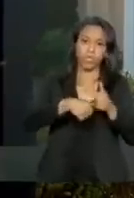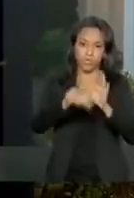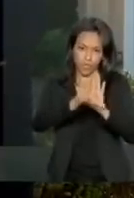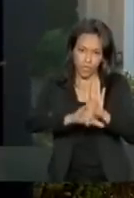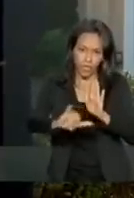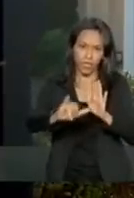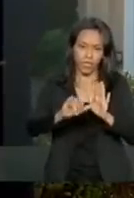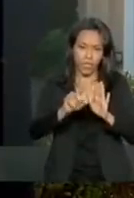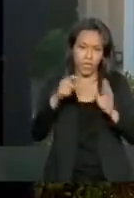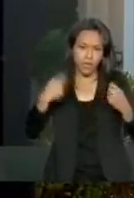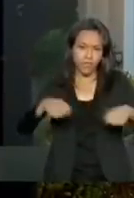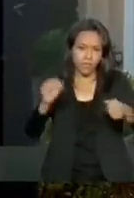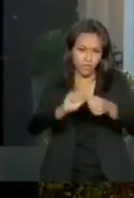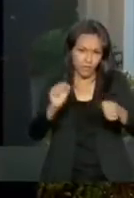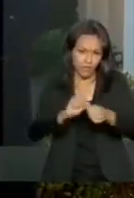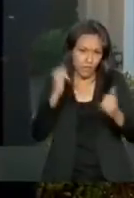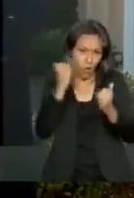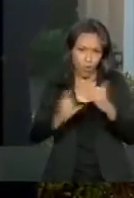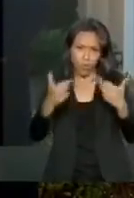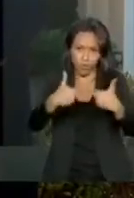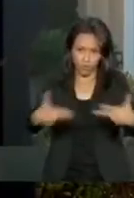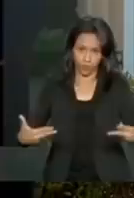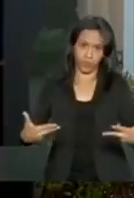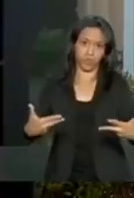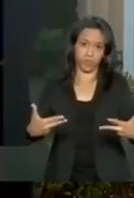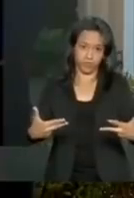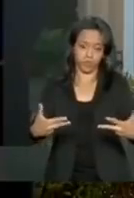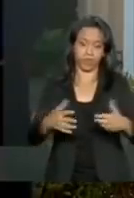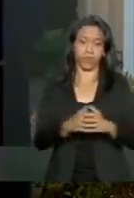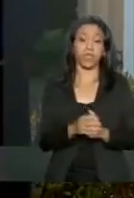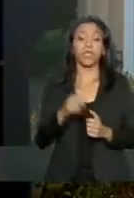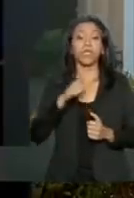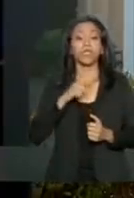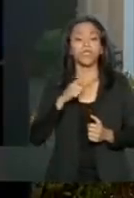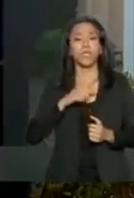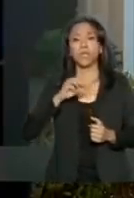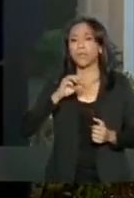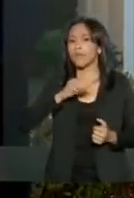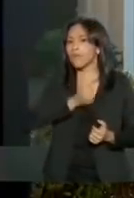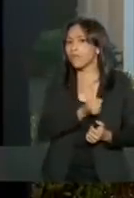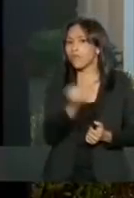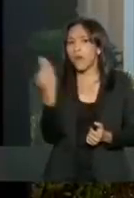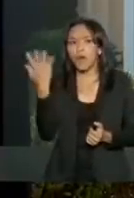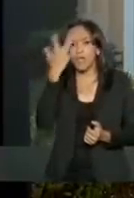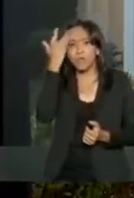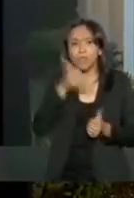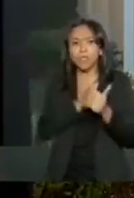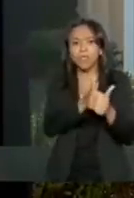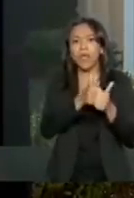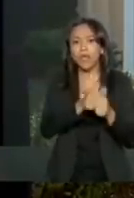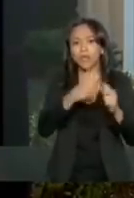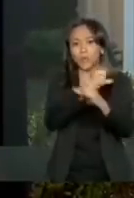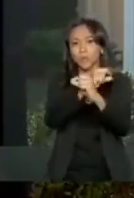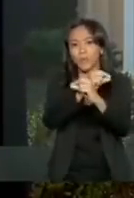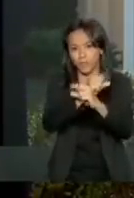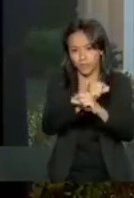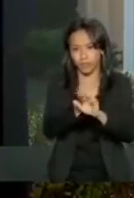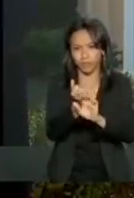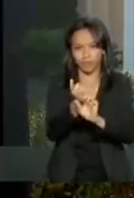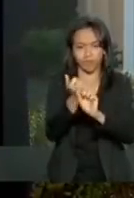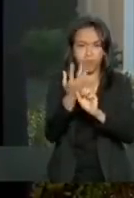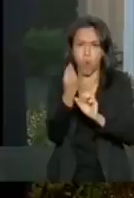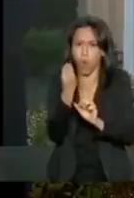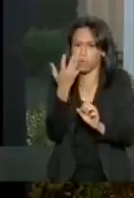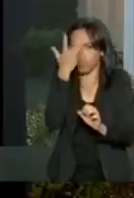apoia? Precisamos fazer alguma coisa a respeito. Digo-lhes que tem milhões de seguidores no Twitter, e é diferente de como costumava ser.